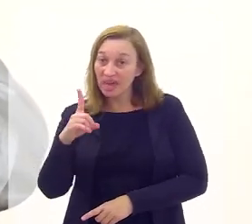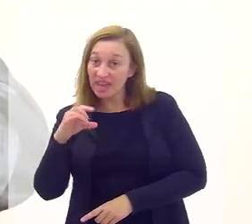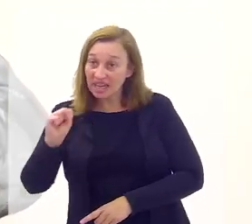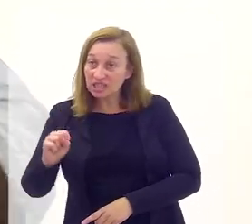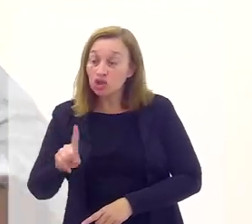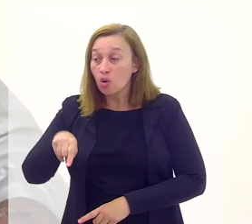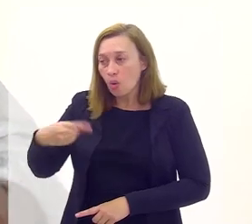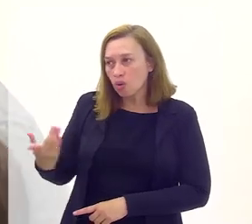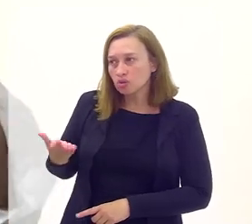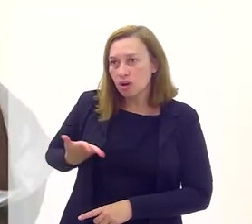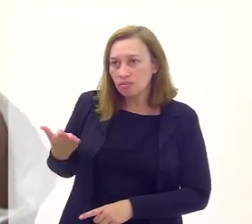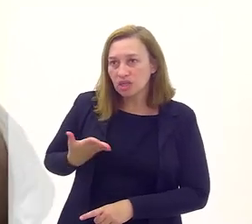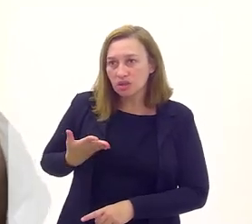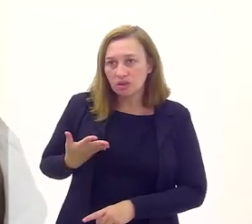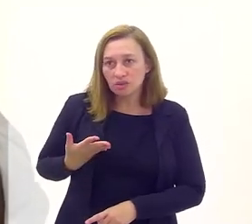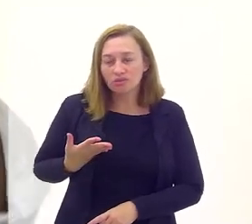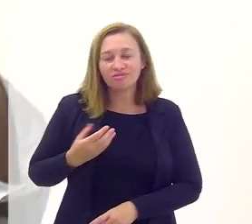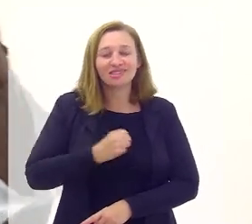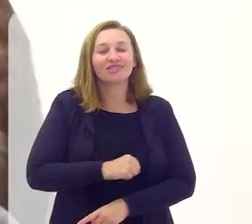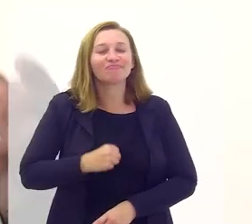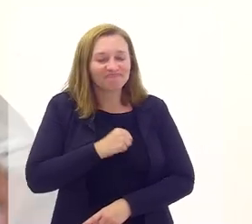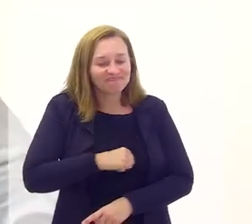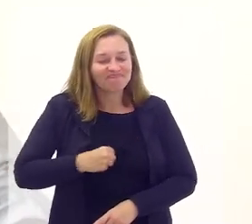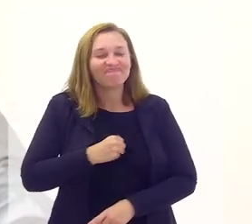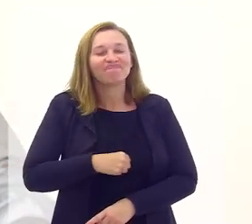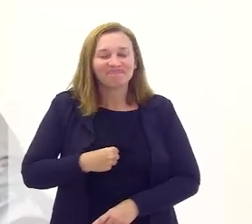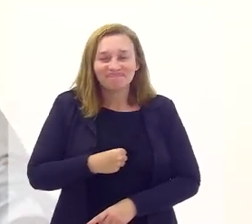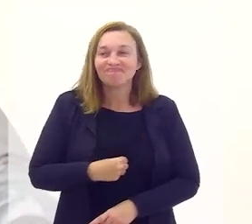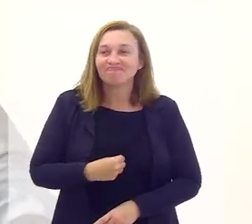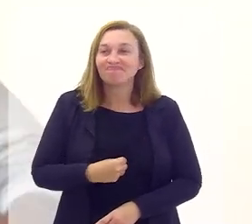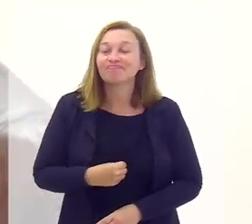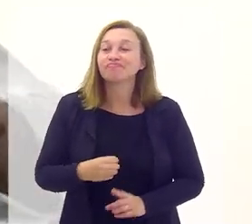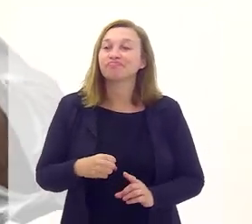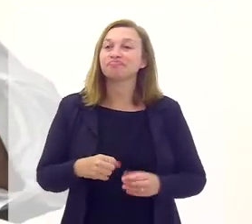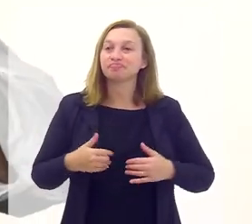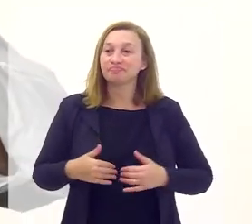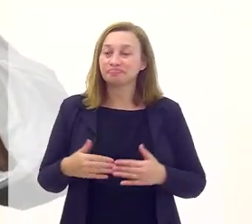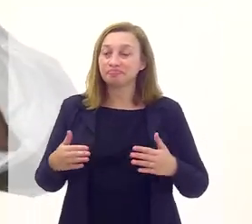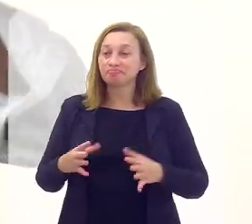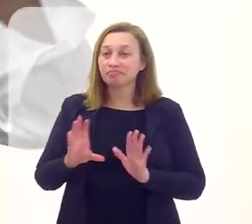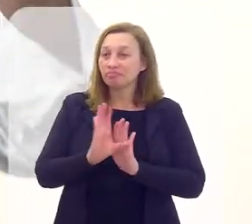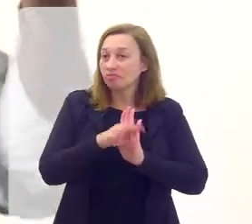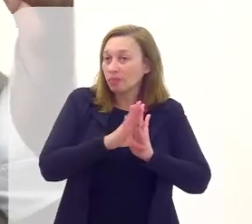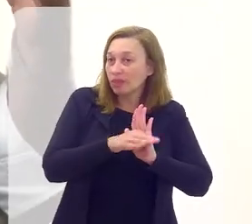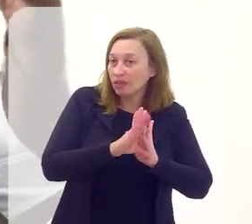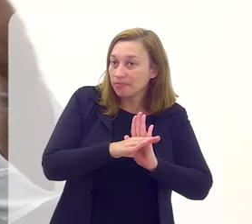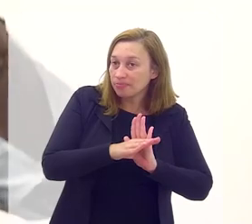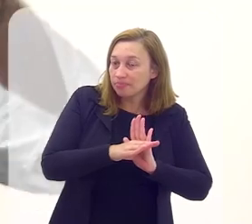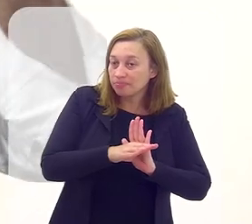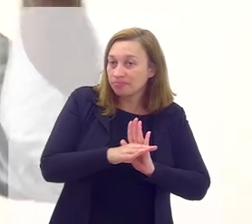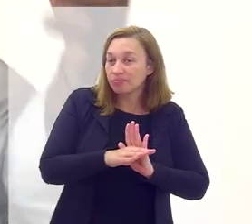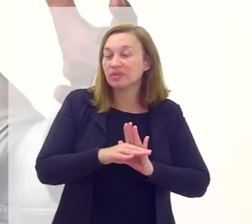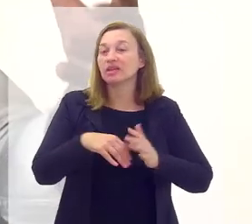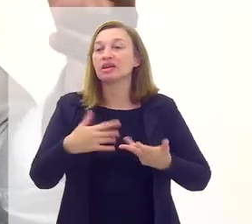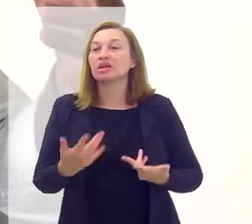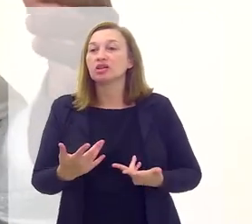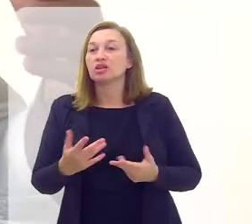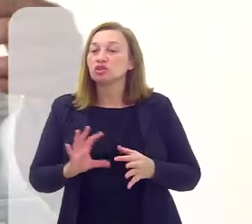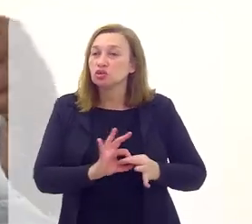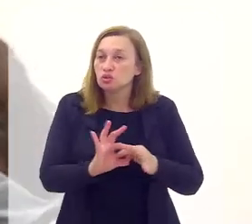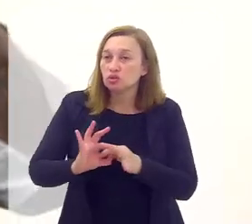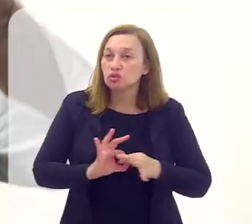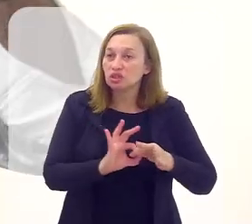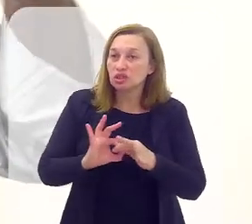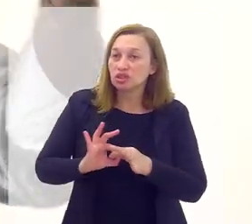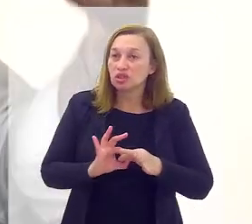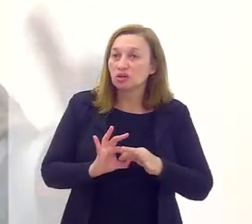Mendes, outro companheiro nosso que faz muita falta. Ele inaugurou o conceito de reservas